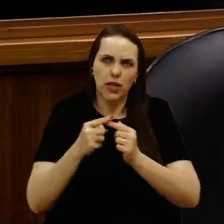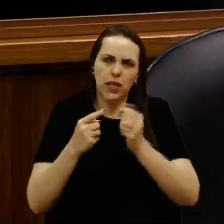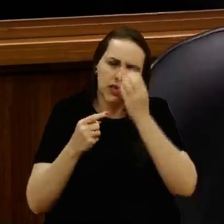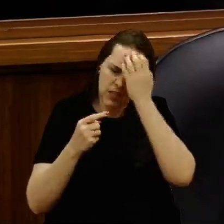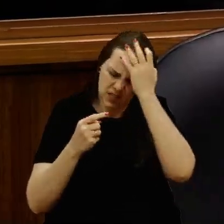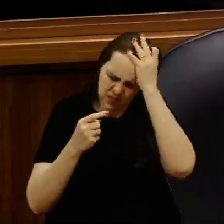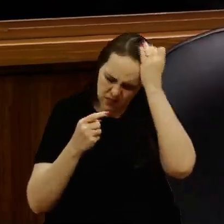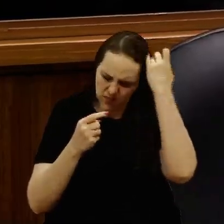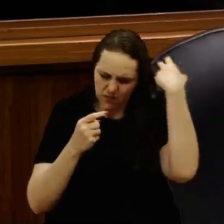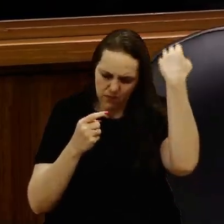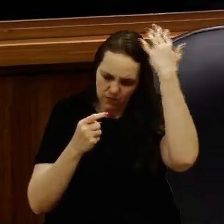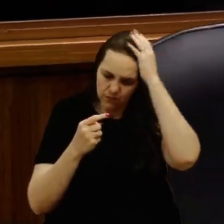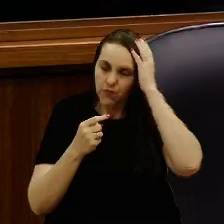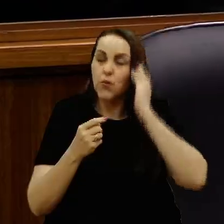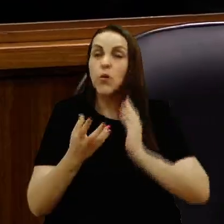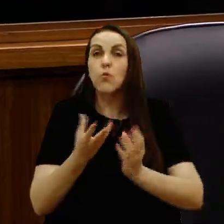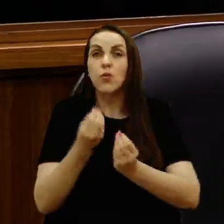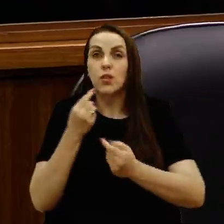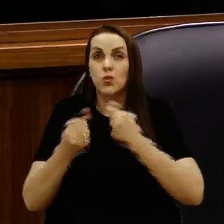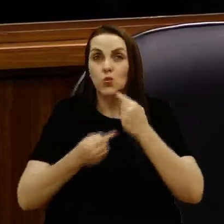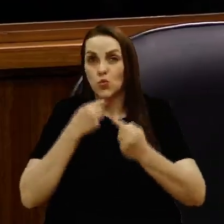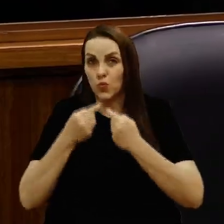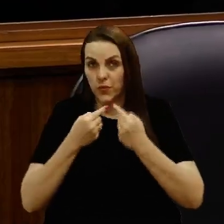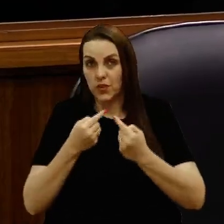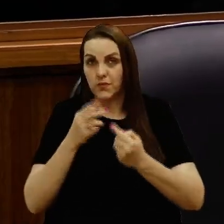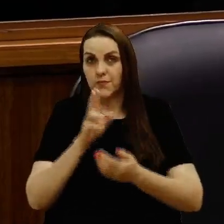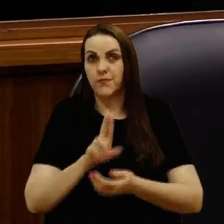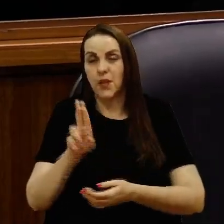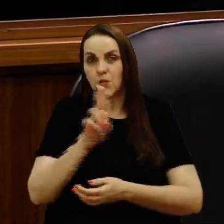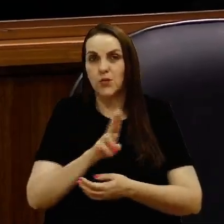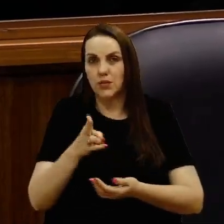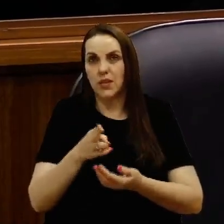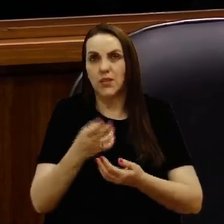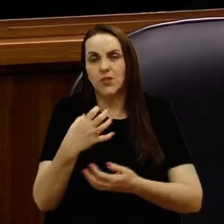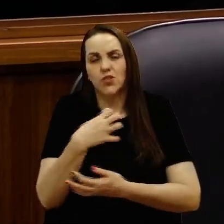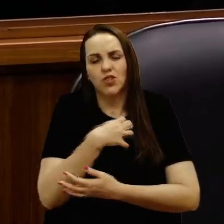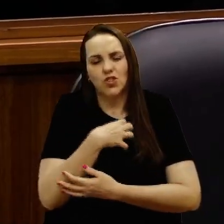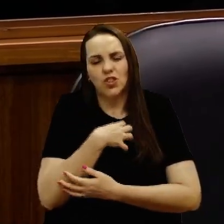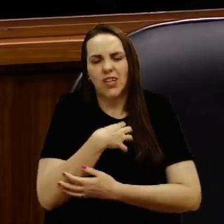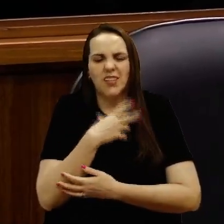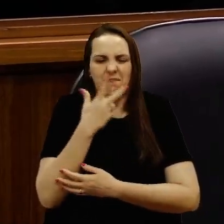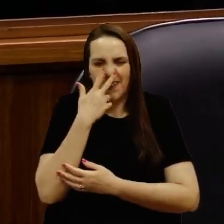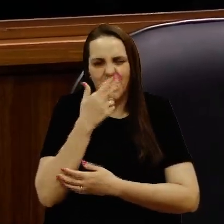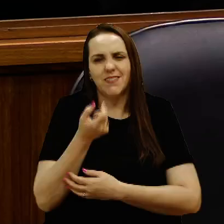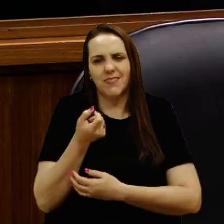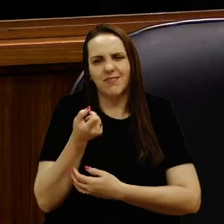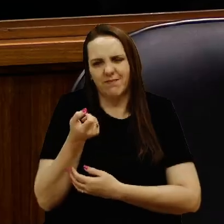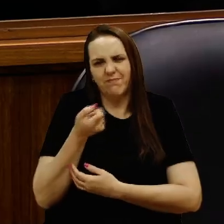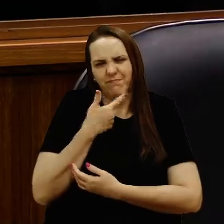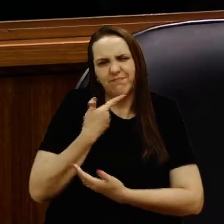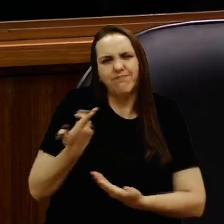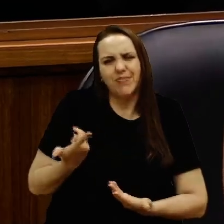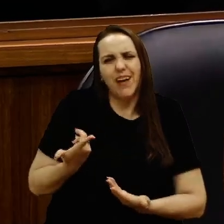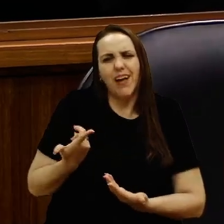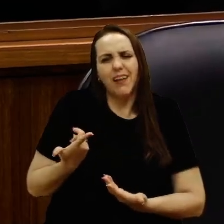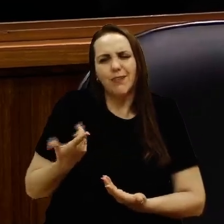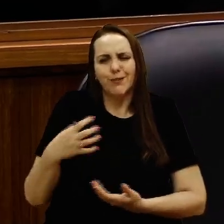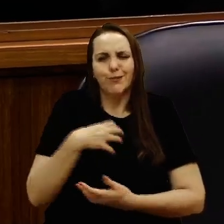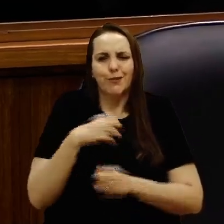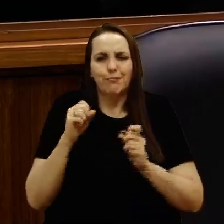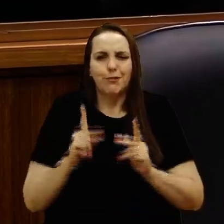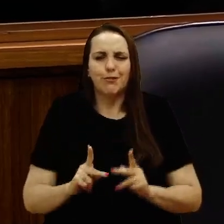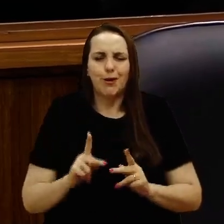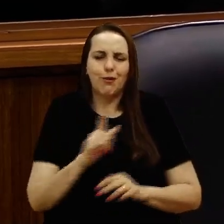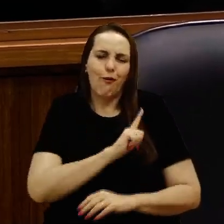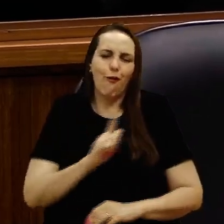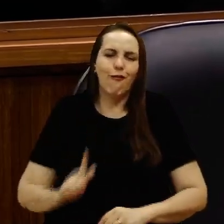é usado de forma tão irônica por parte dos vereadores do governo que dá aquela sensação,